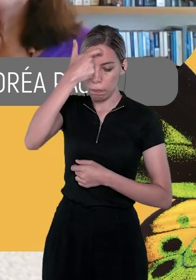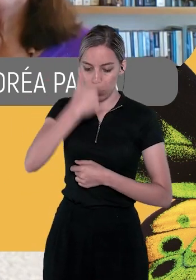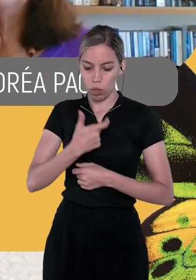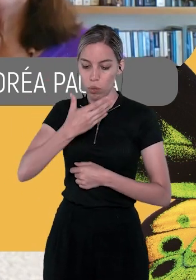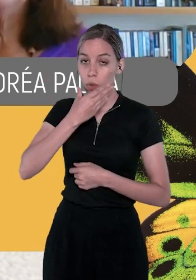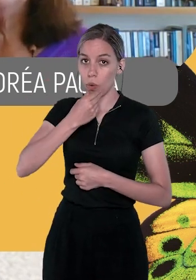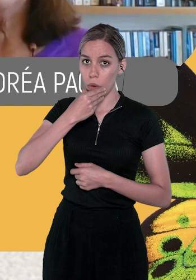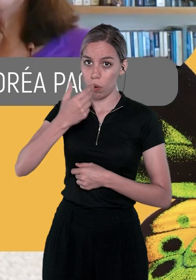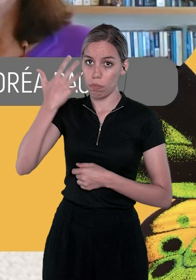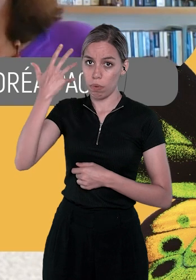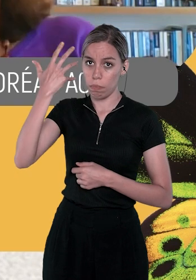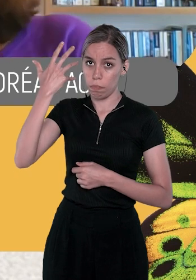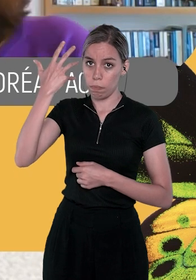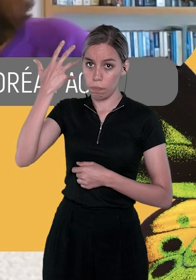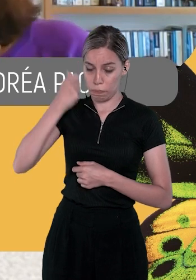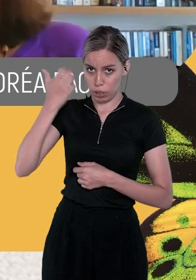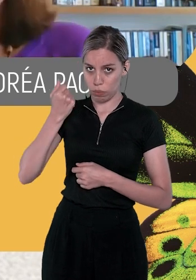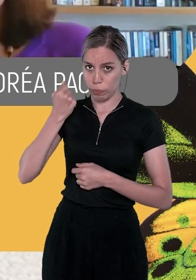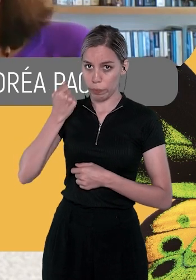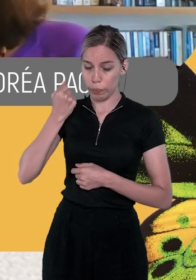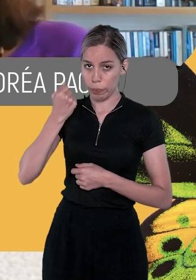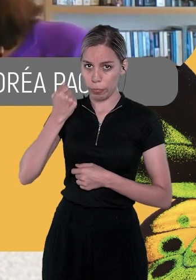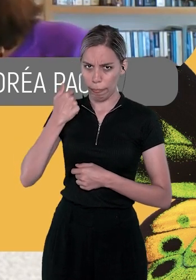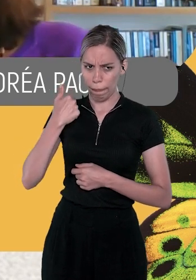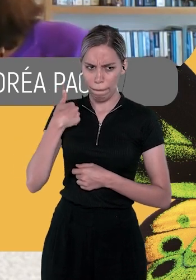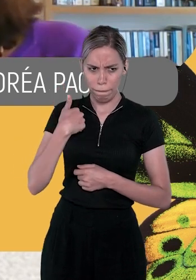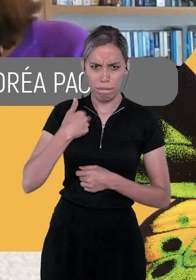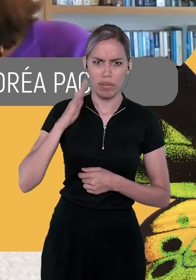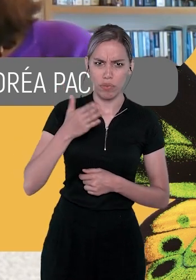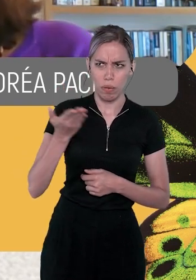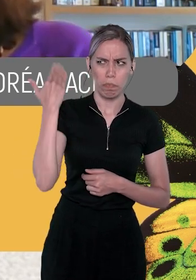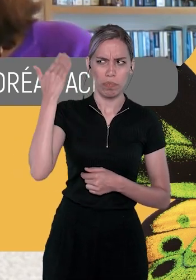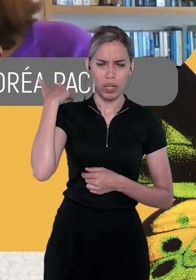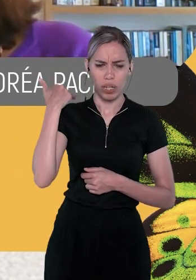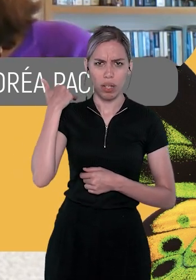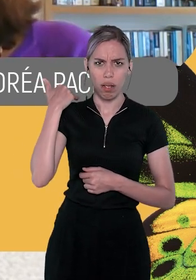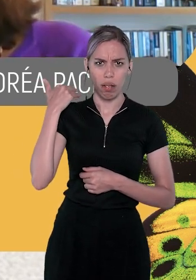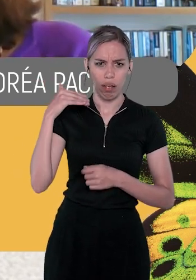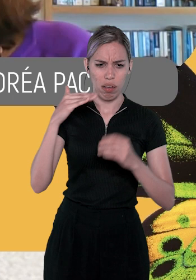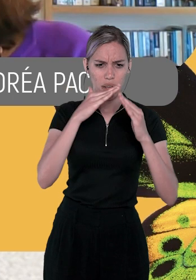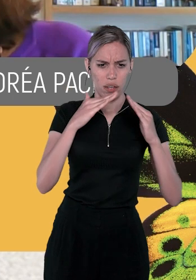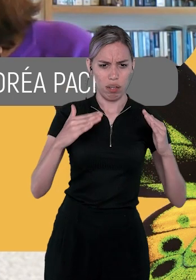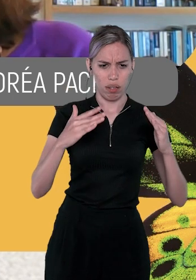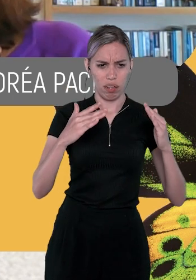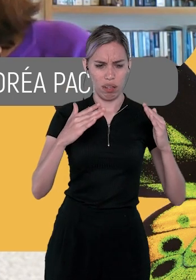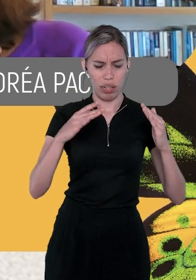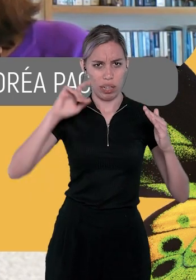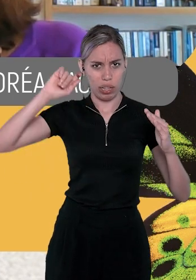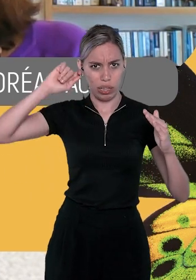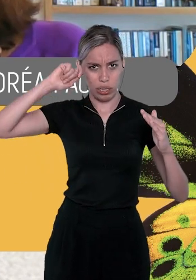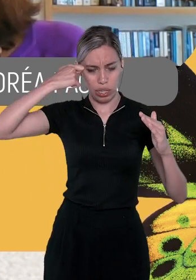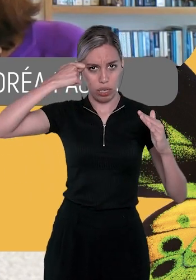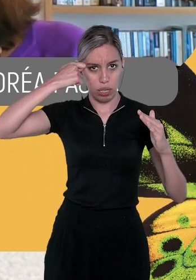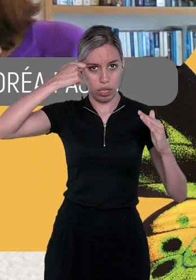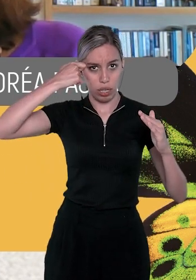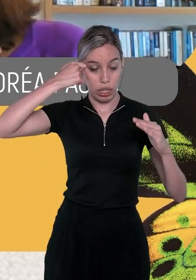na Casa Grande, ou seja, não tenho antepassados na Casa Grande, a mentalidade que me educou é a mentalidade da Casa Grande.